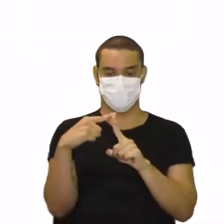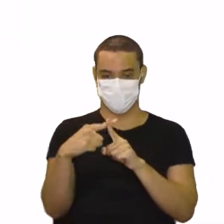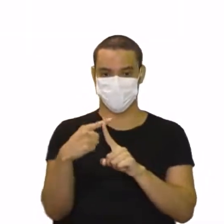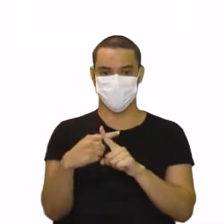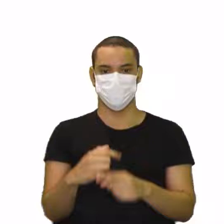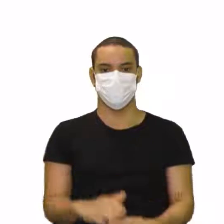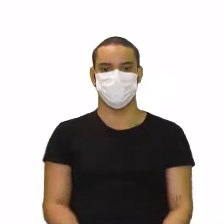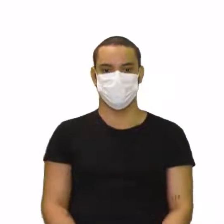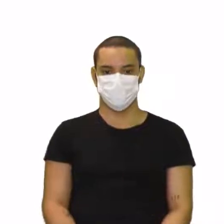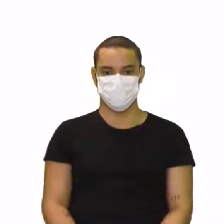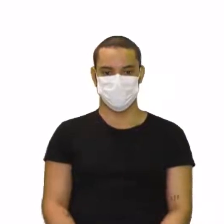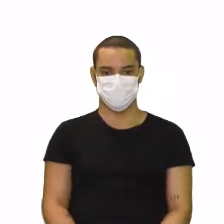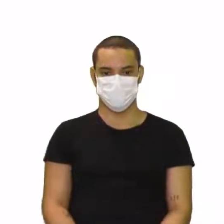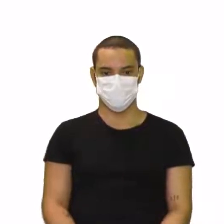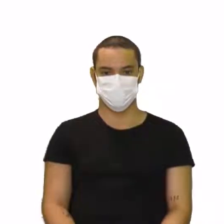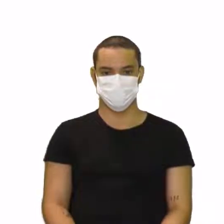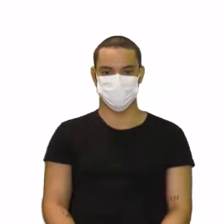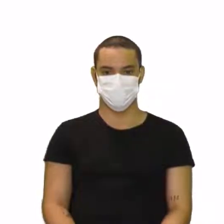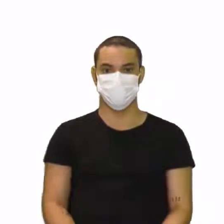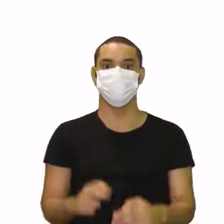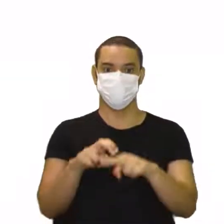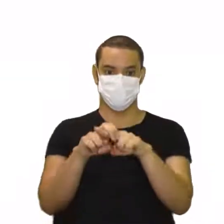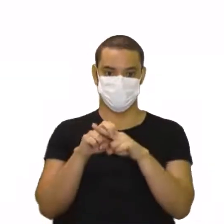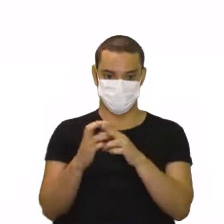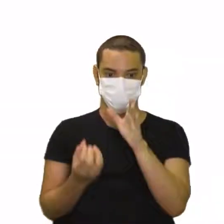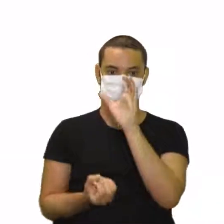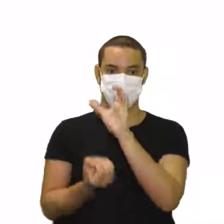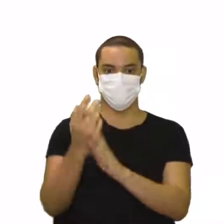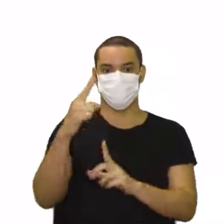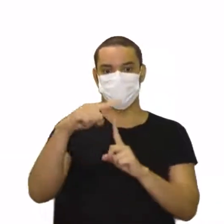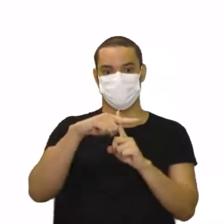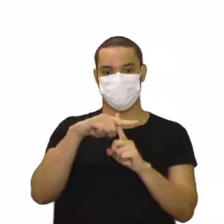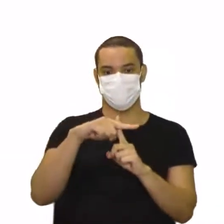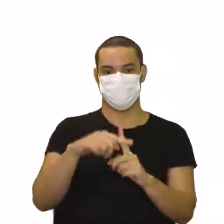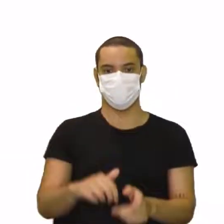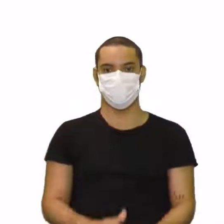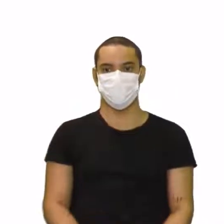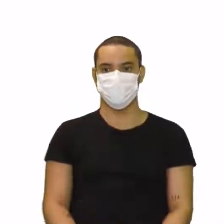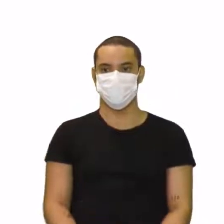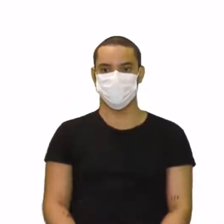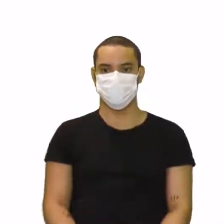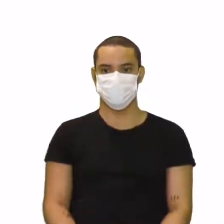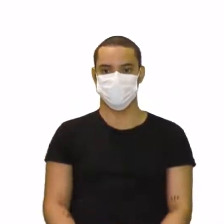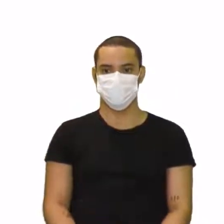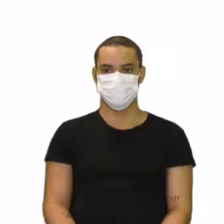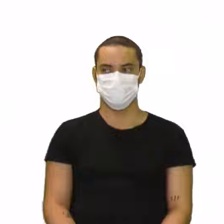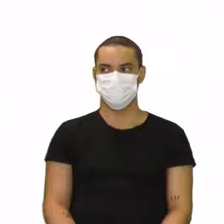Então, você tem aí, por isso que apareceu um positivo aí embaixo. Bom,